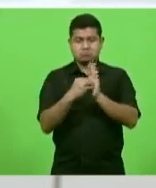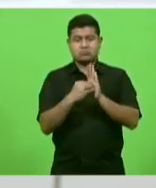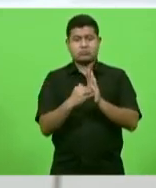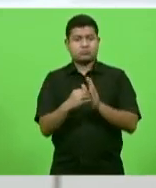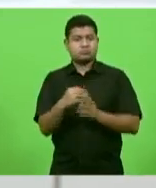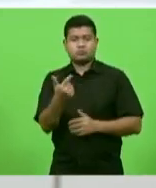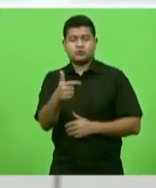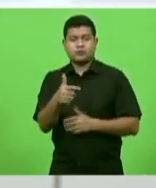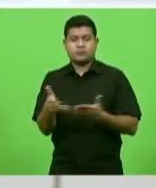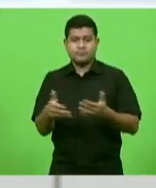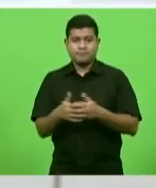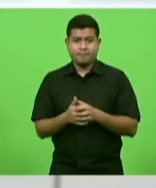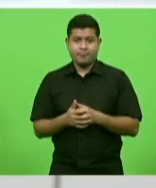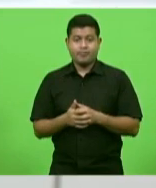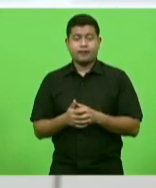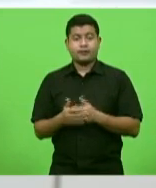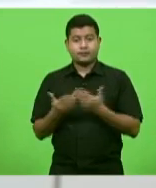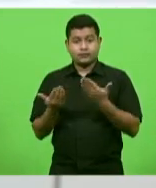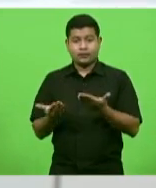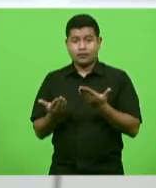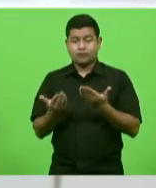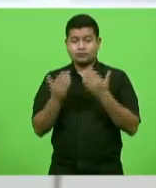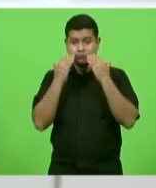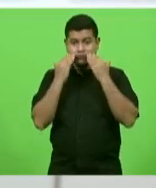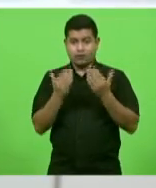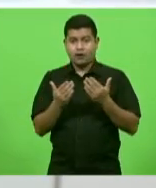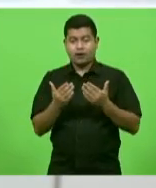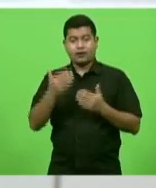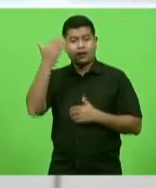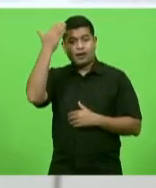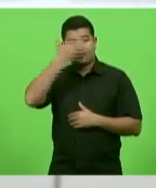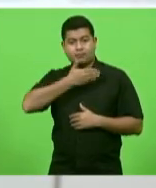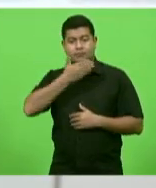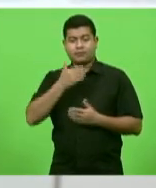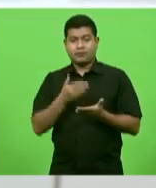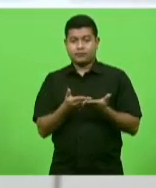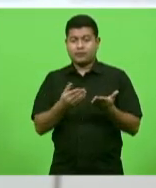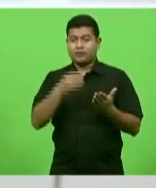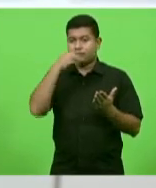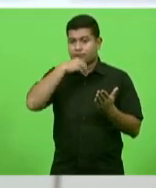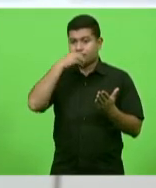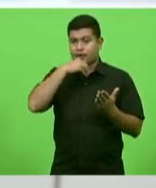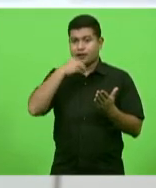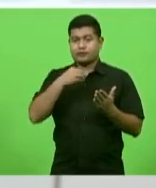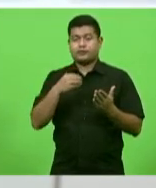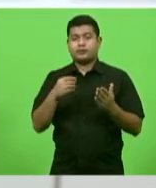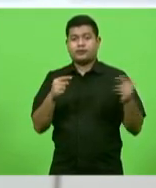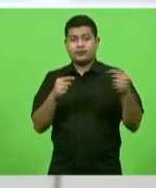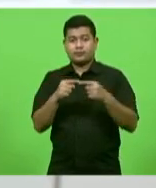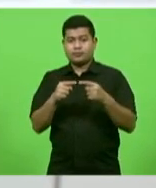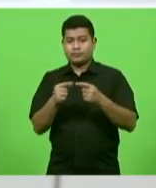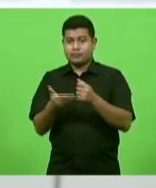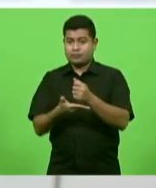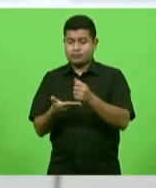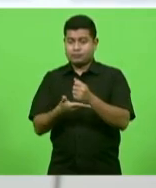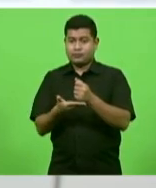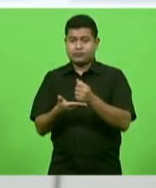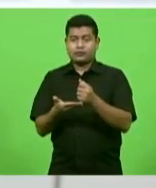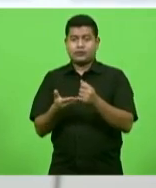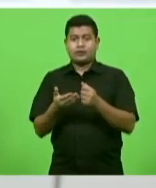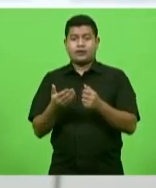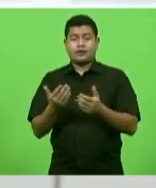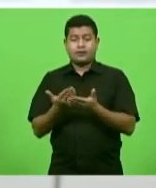a imprecisão fragilidades da prova e fraquezas é variação dos Passos conduzem a